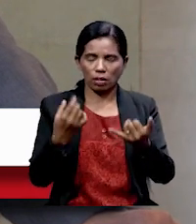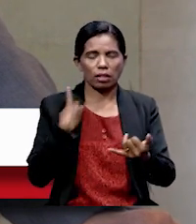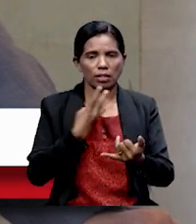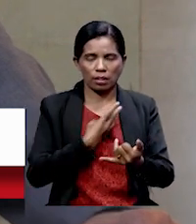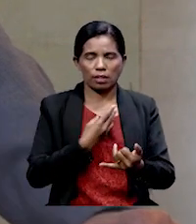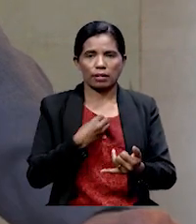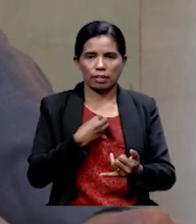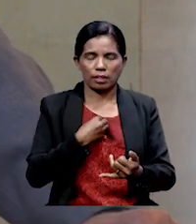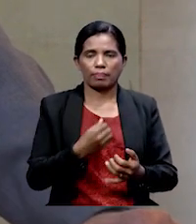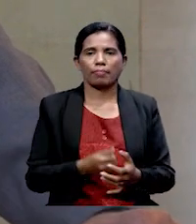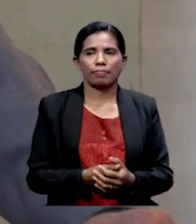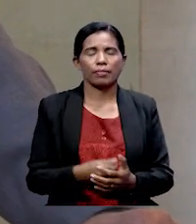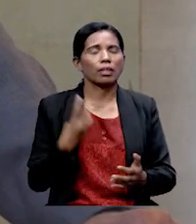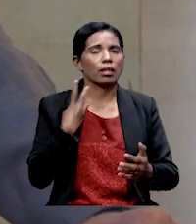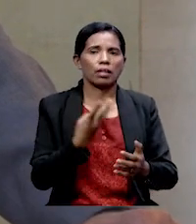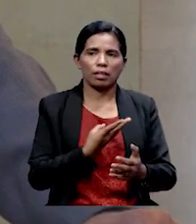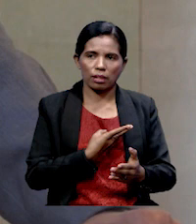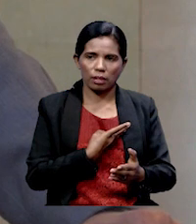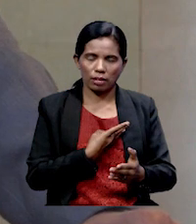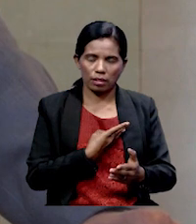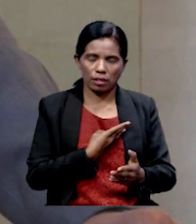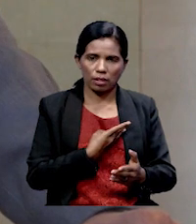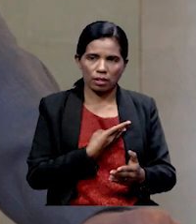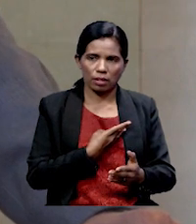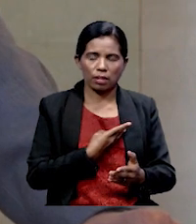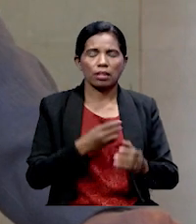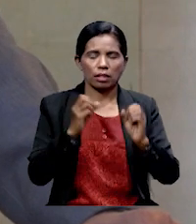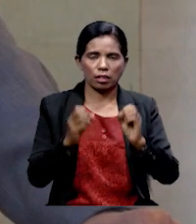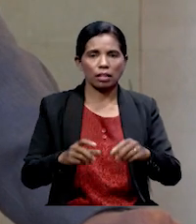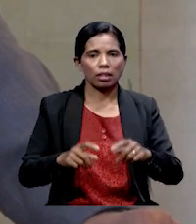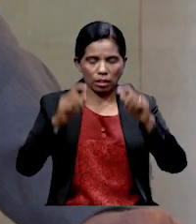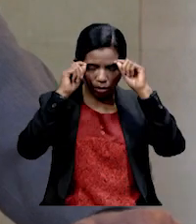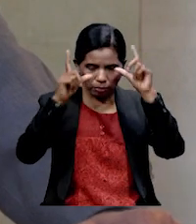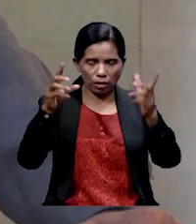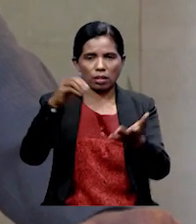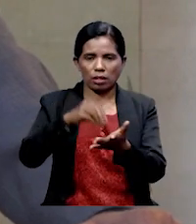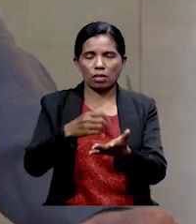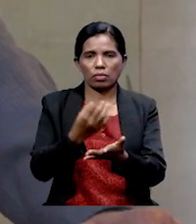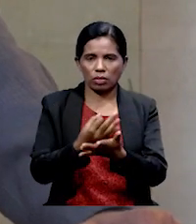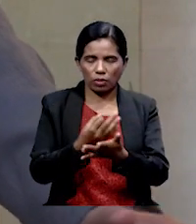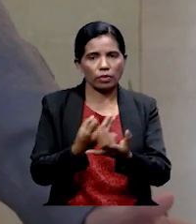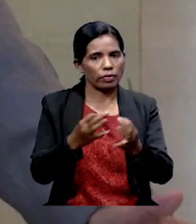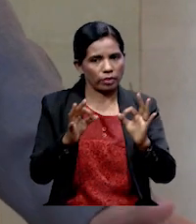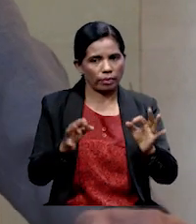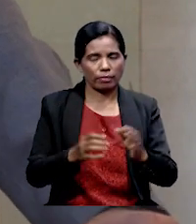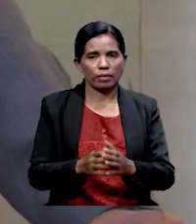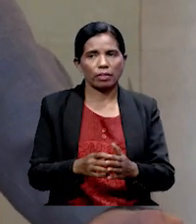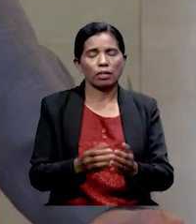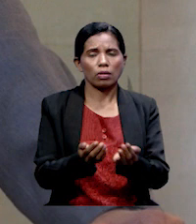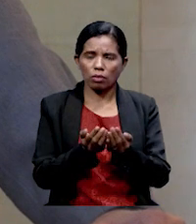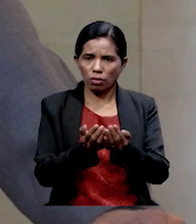95% a empresa né Timor nem investimento ana ia estaleiros. Até o roi tenia